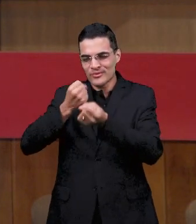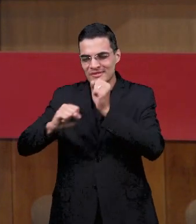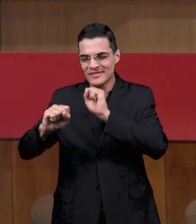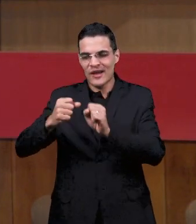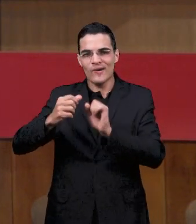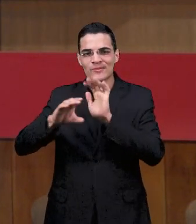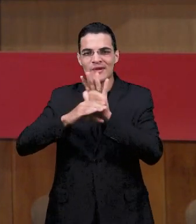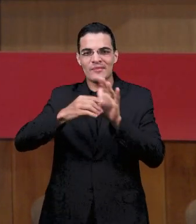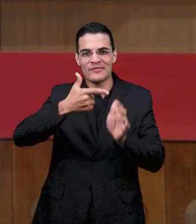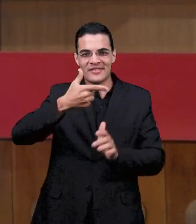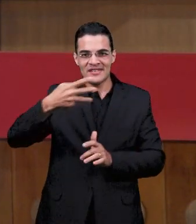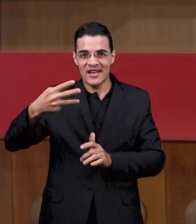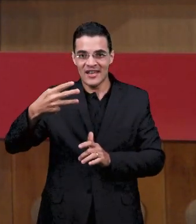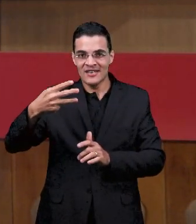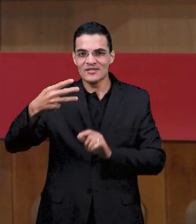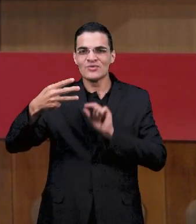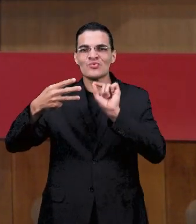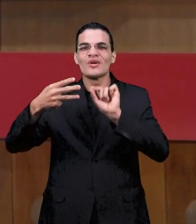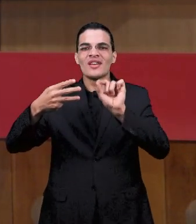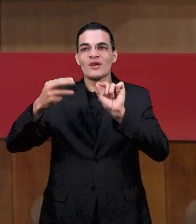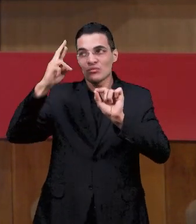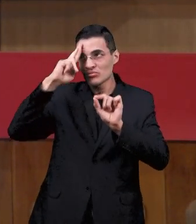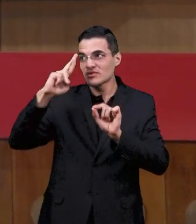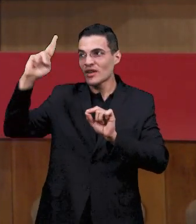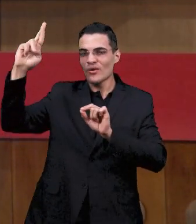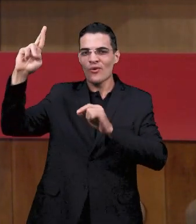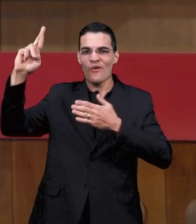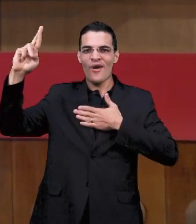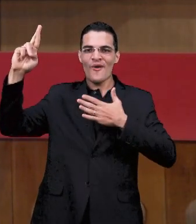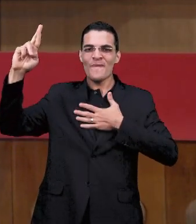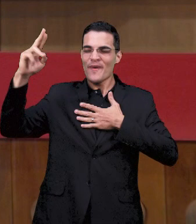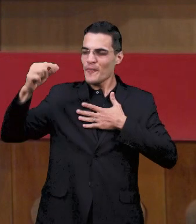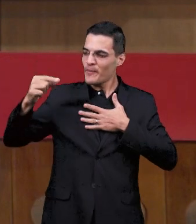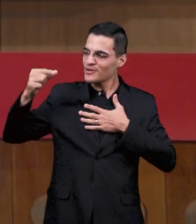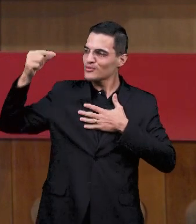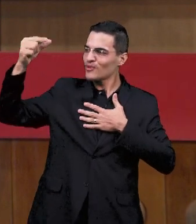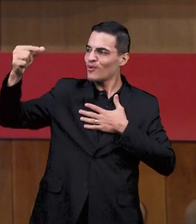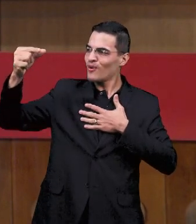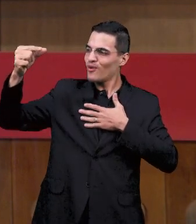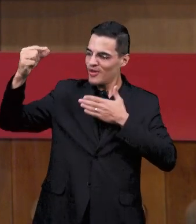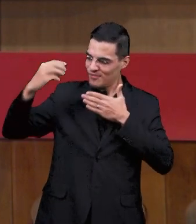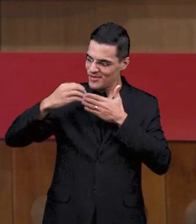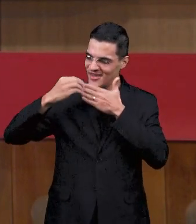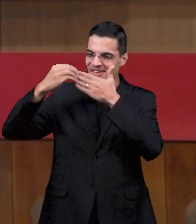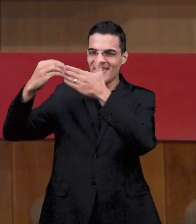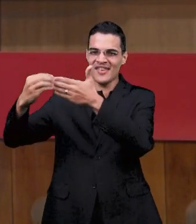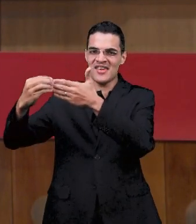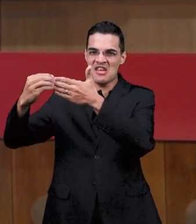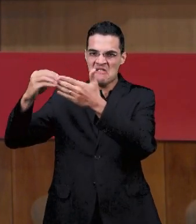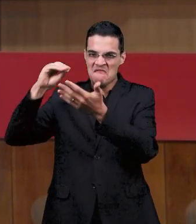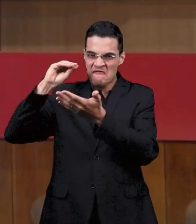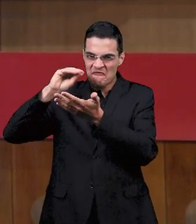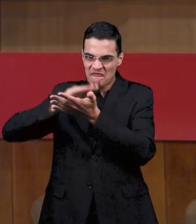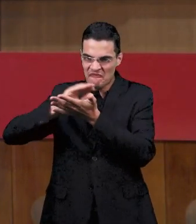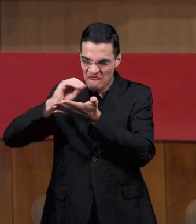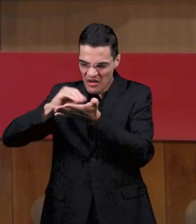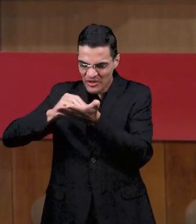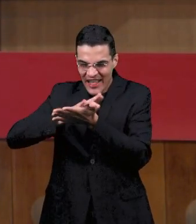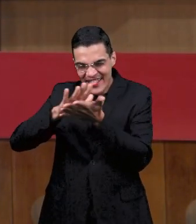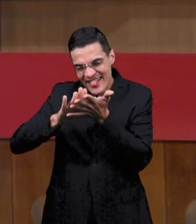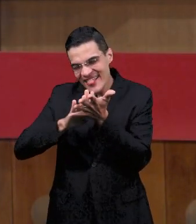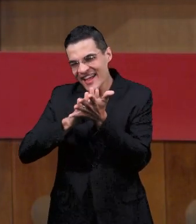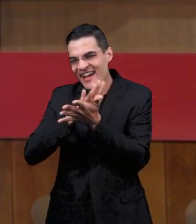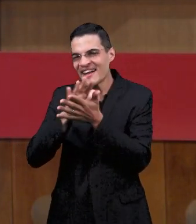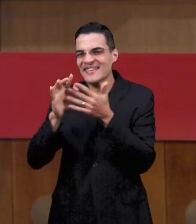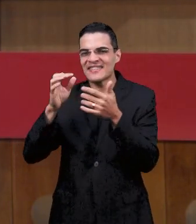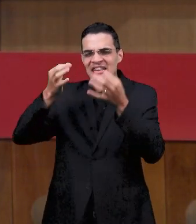me faltará. Certamente, uma certeza para as irmãs, certamente que a bondade e a